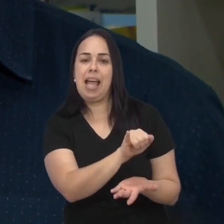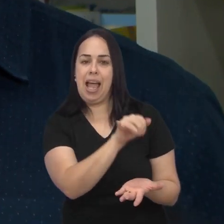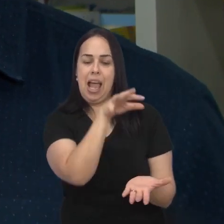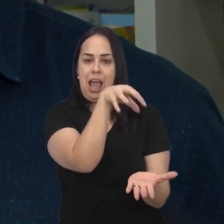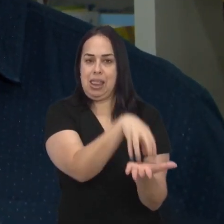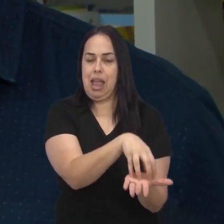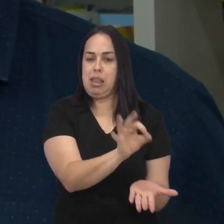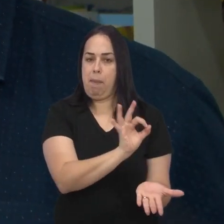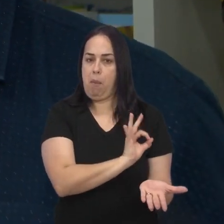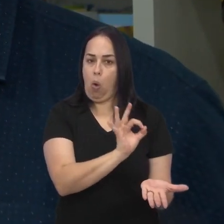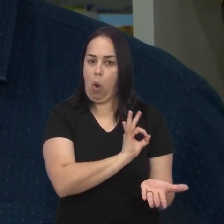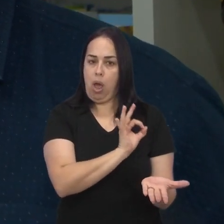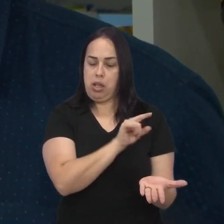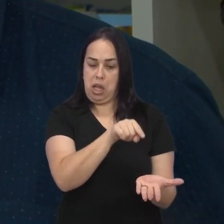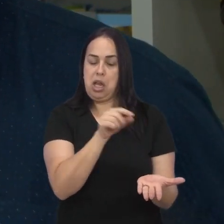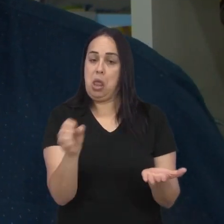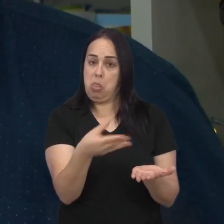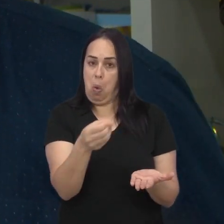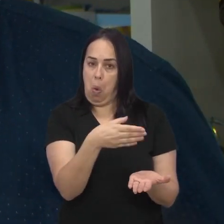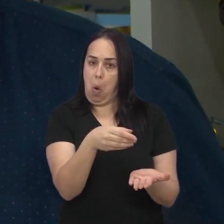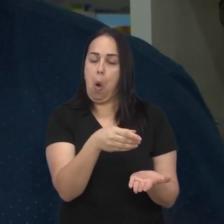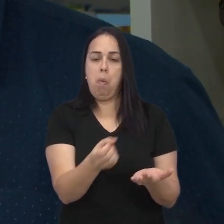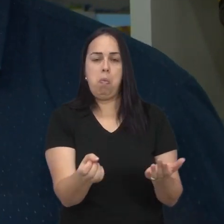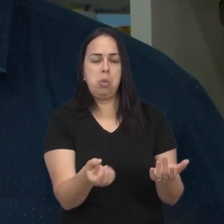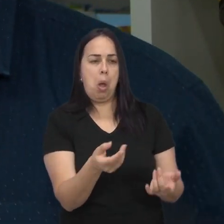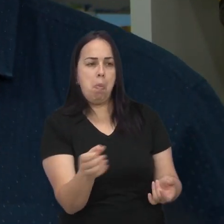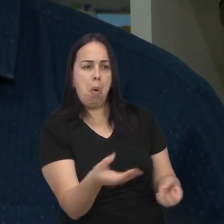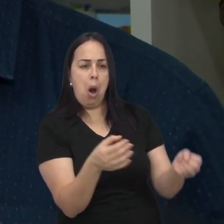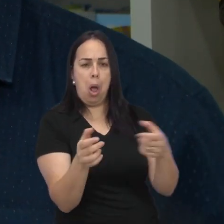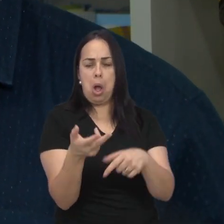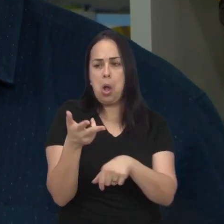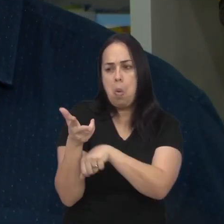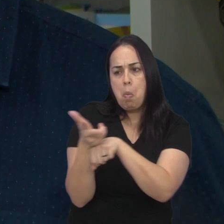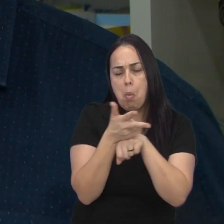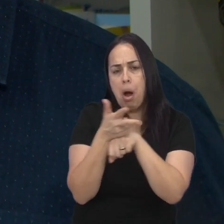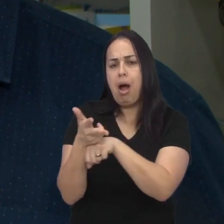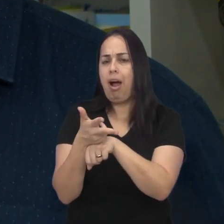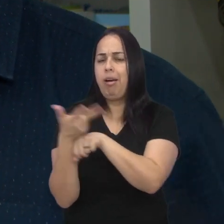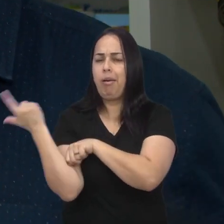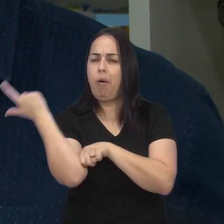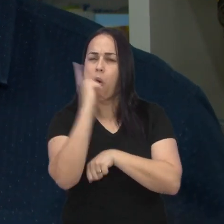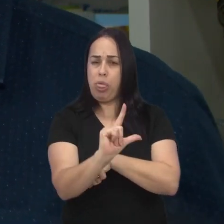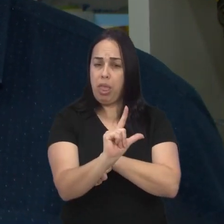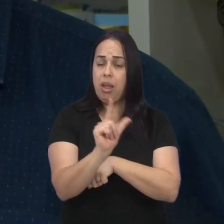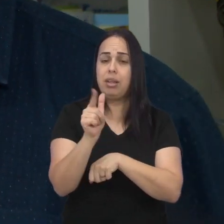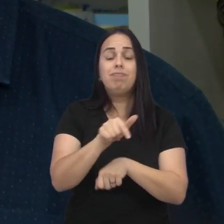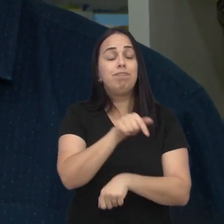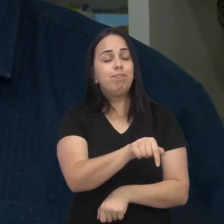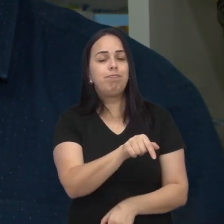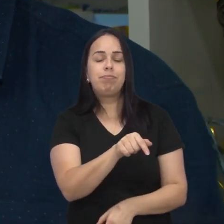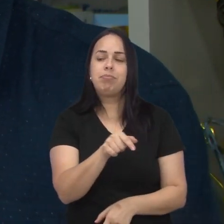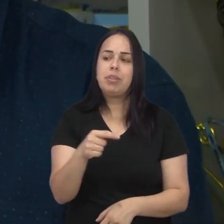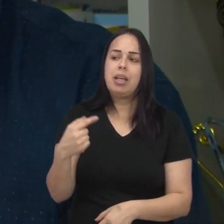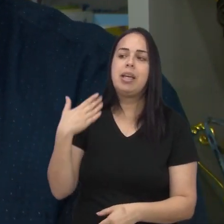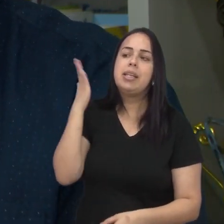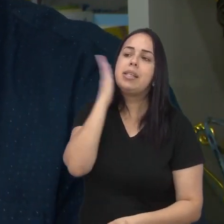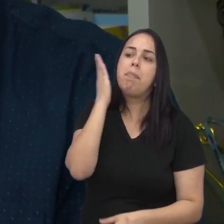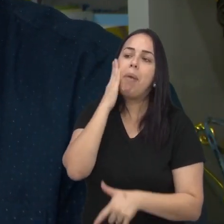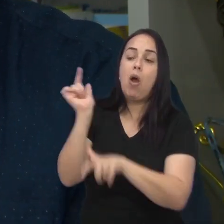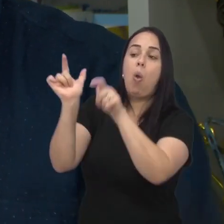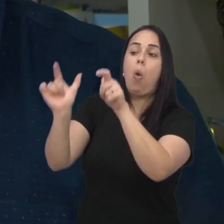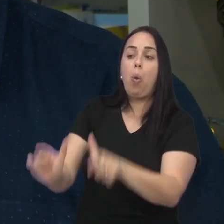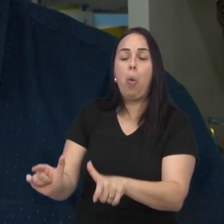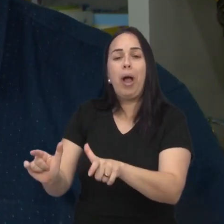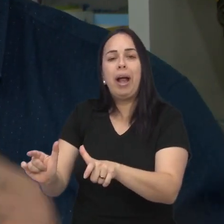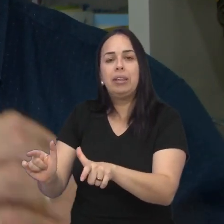que com toda aquela modernização também que eles têm das filmagens, das câmeras da nossa cidade, eles conseguem